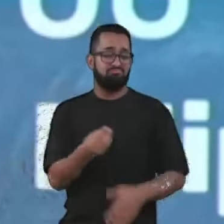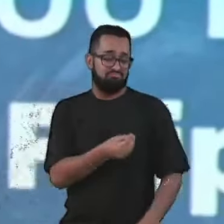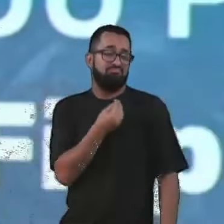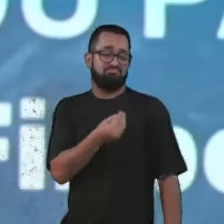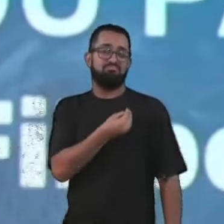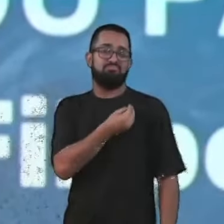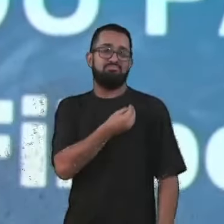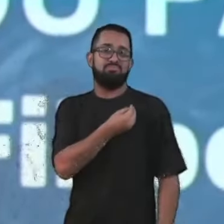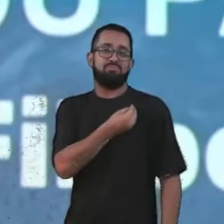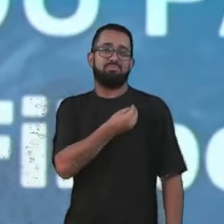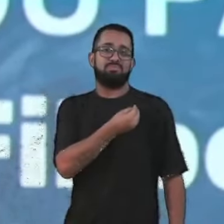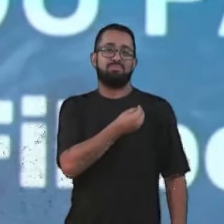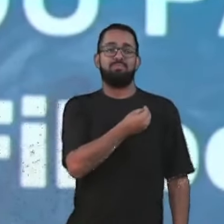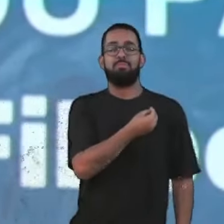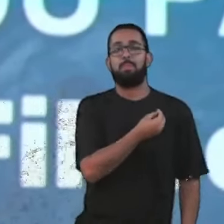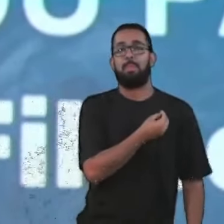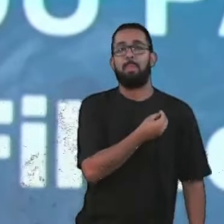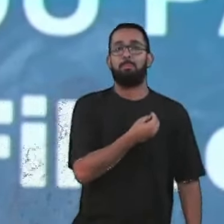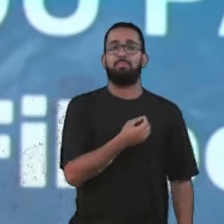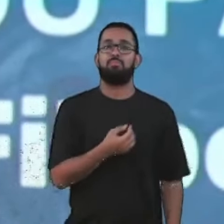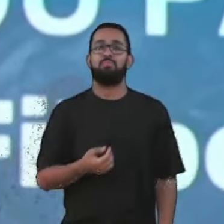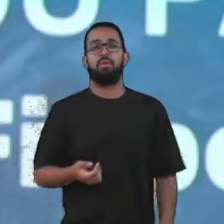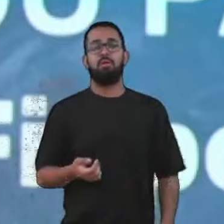seu desejo, não tem problema. Agora,